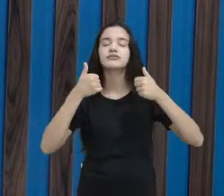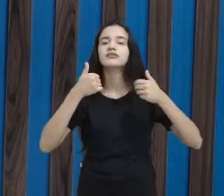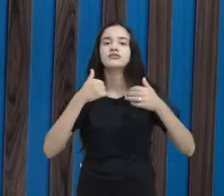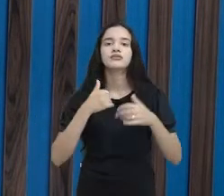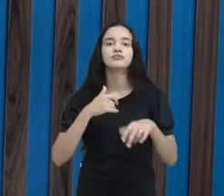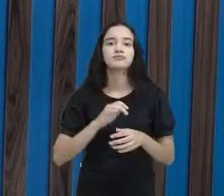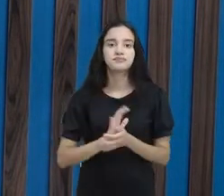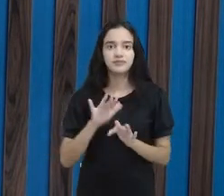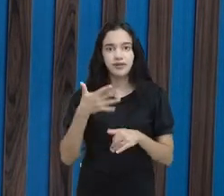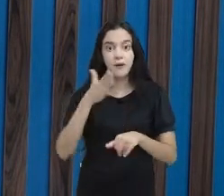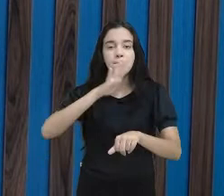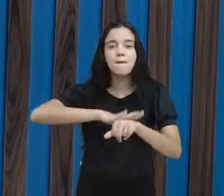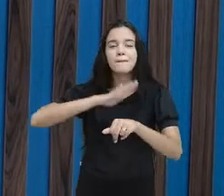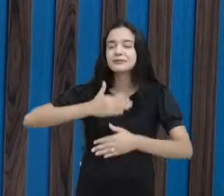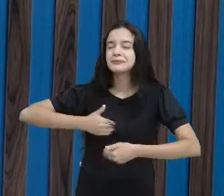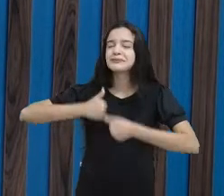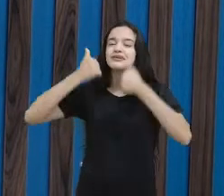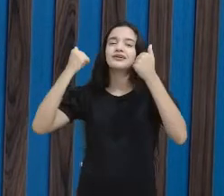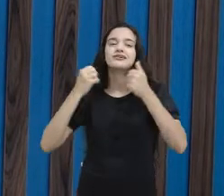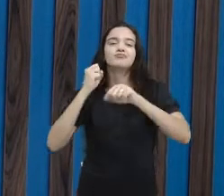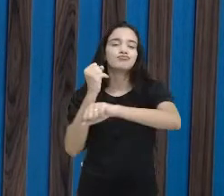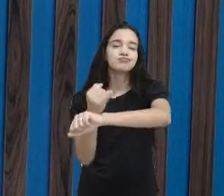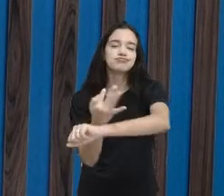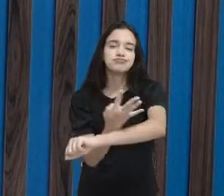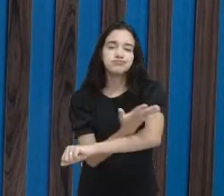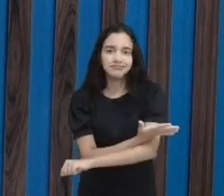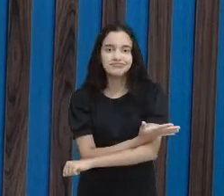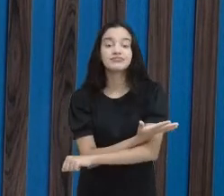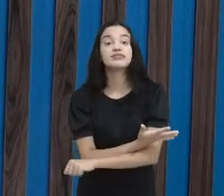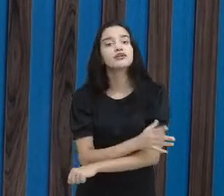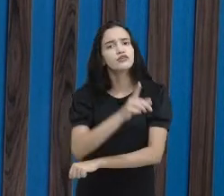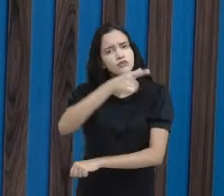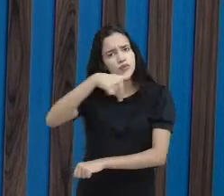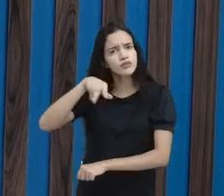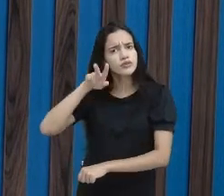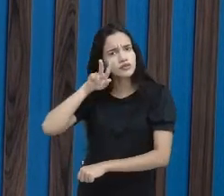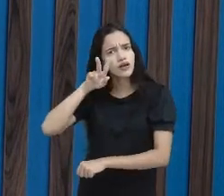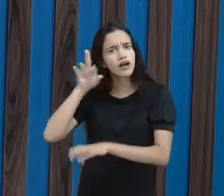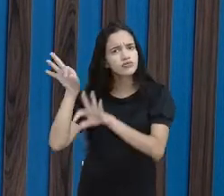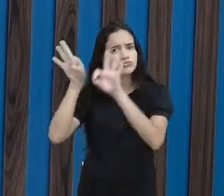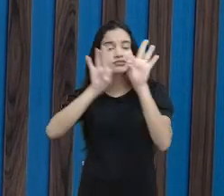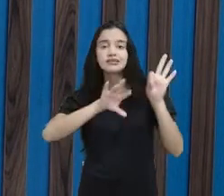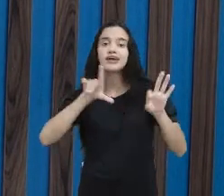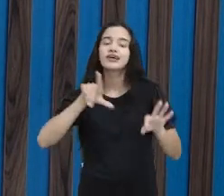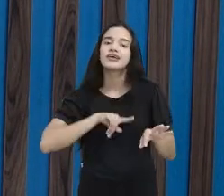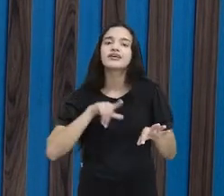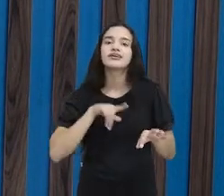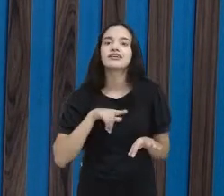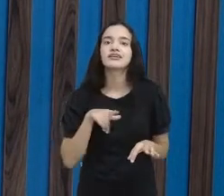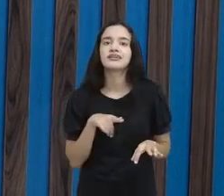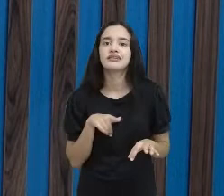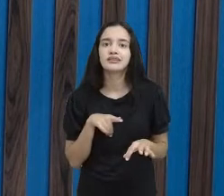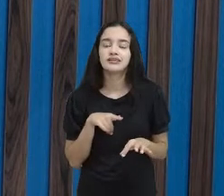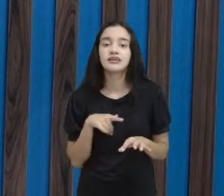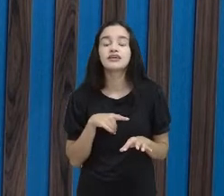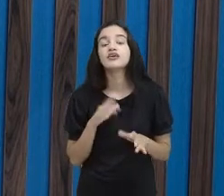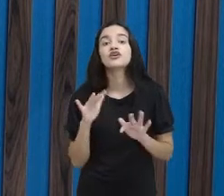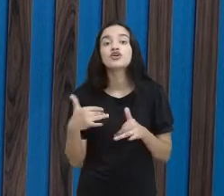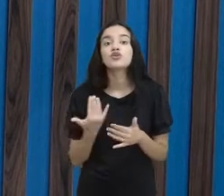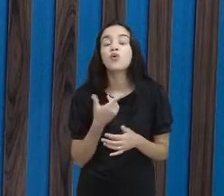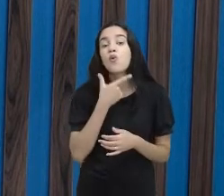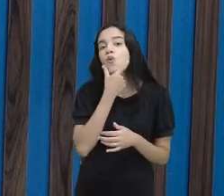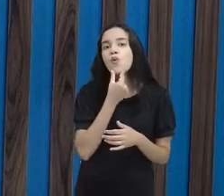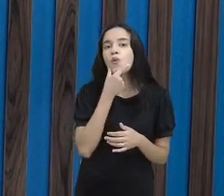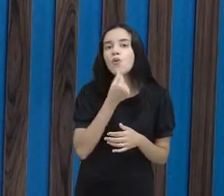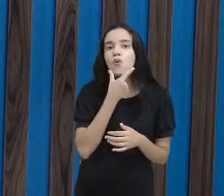Daqueles momentos, digamos que, mais emocionantes ali. E vocês vão ver que tem jogadas aí que o cara, ele sai